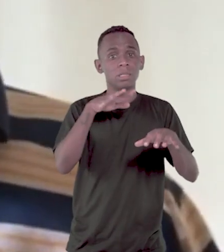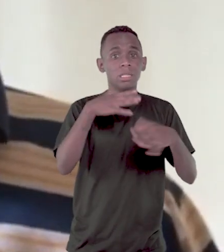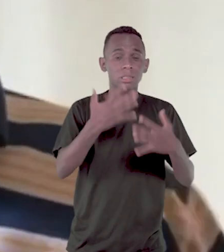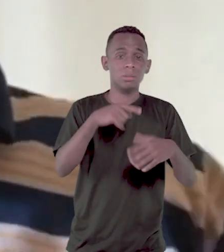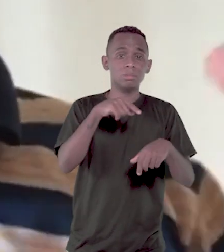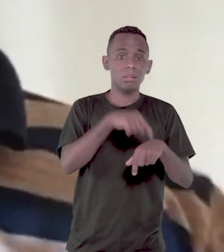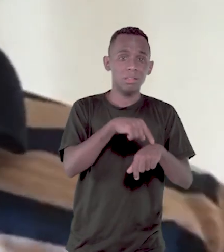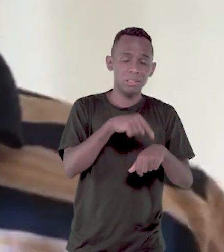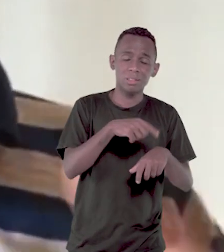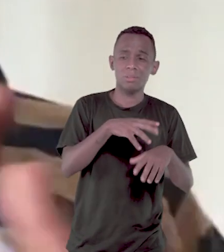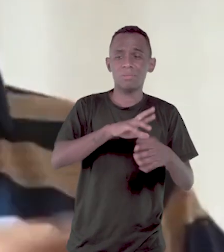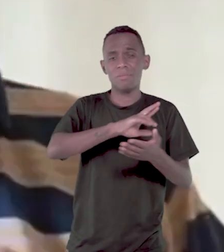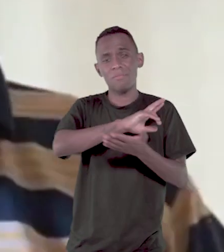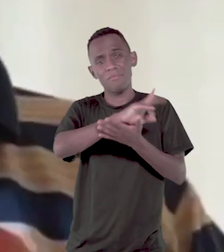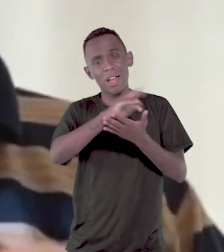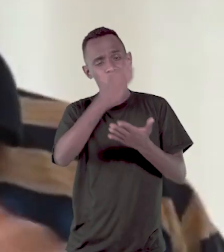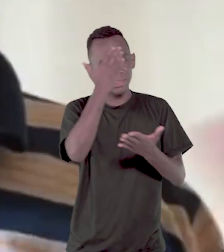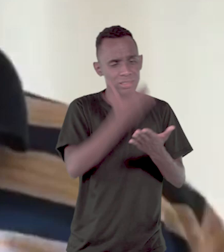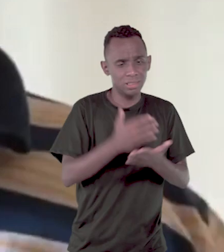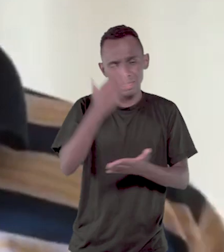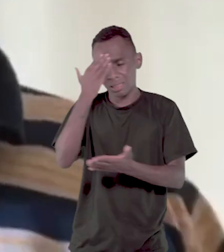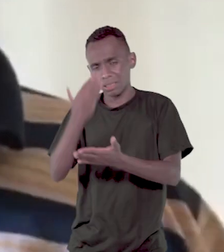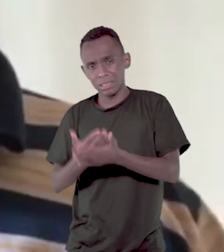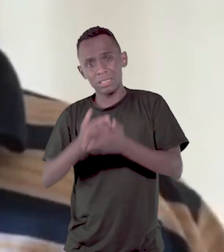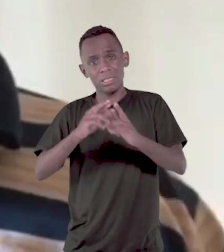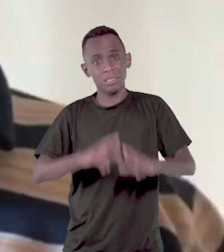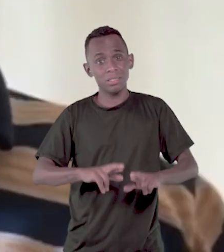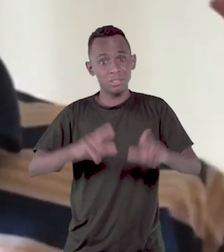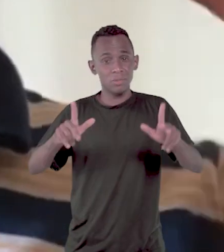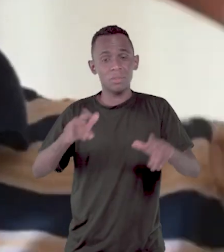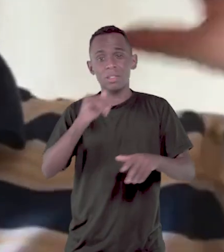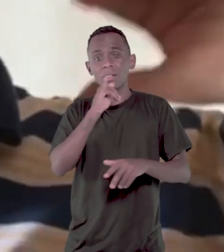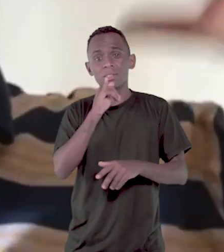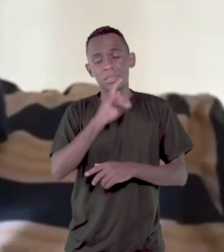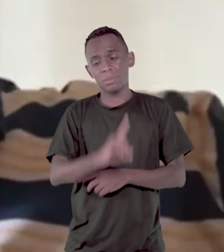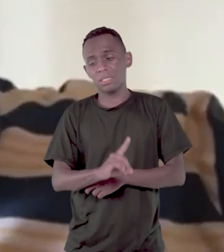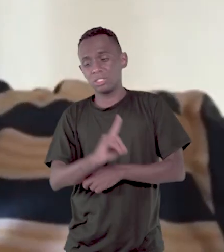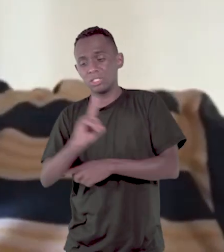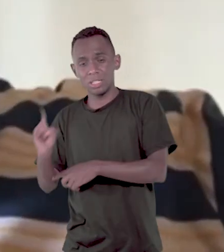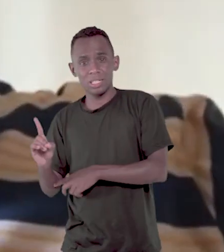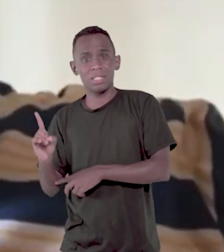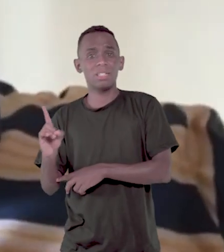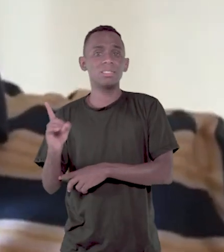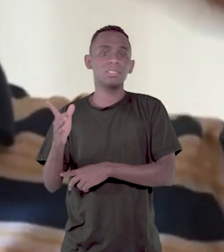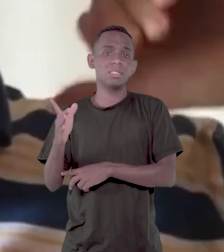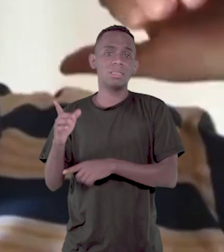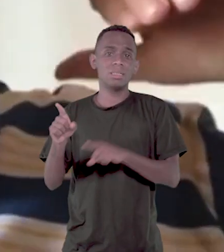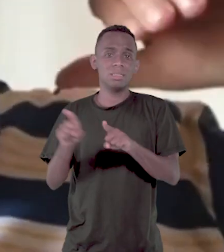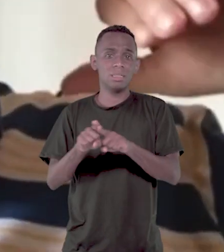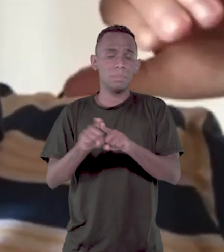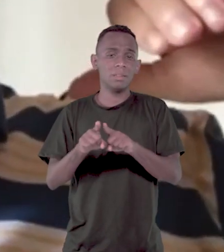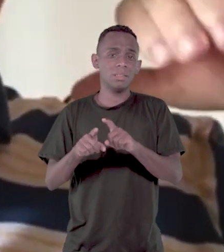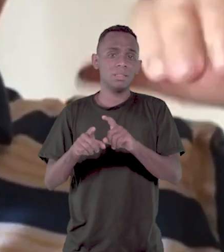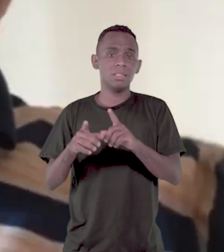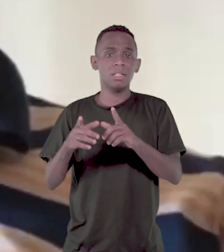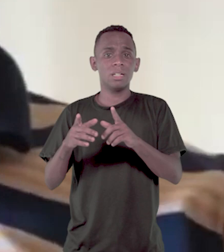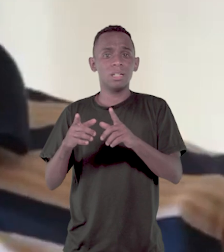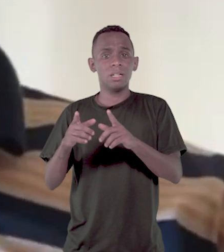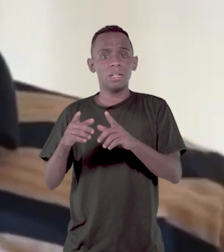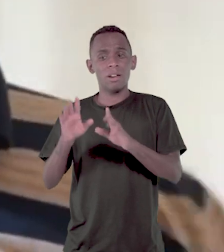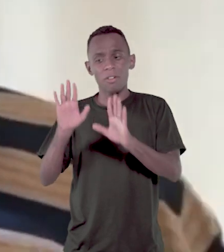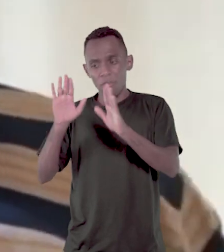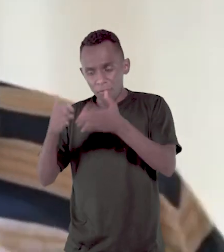entre as várias ideologias naquele momento, a direita fascista, a